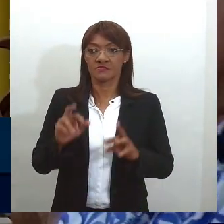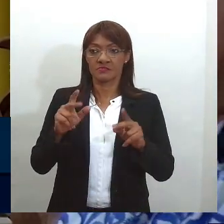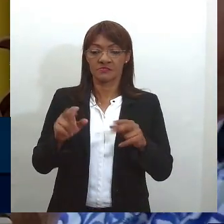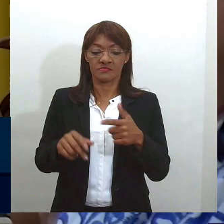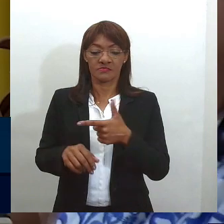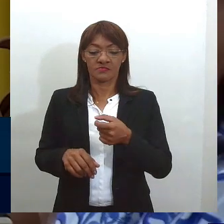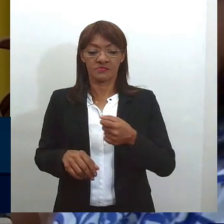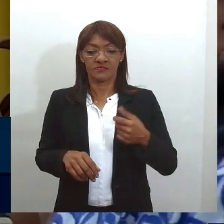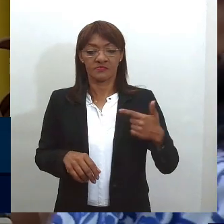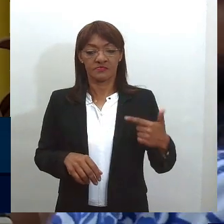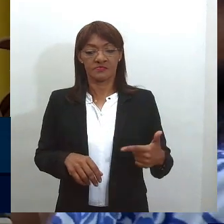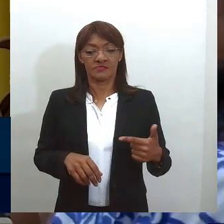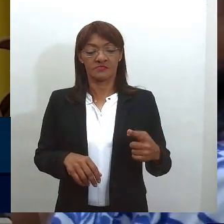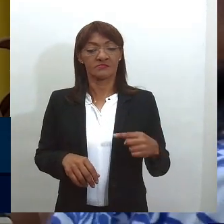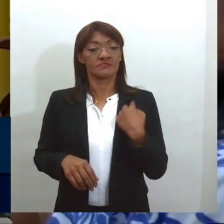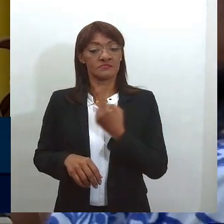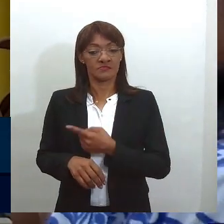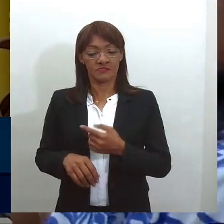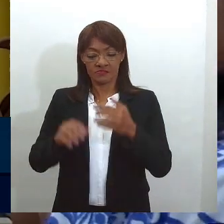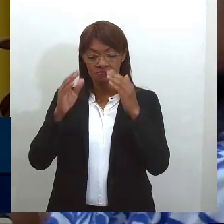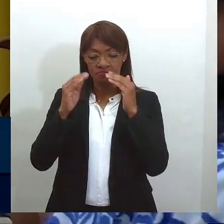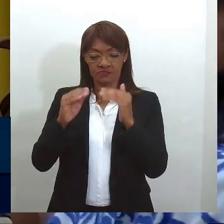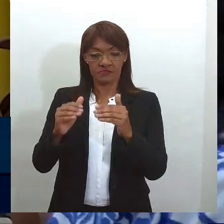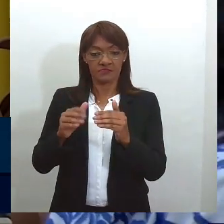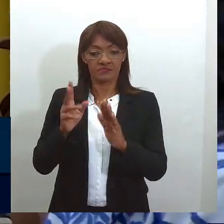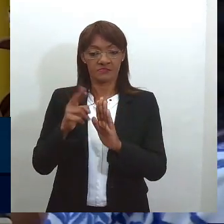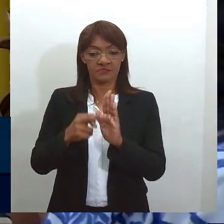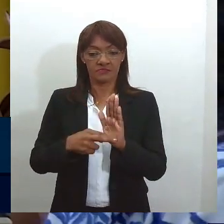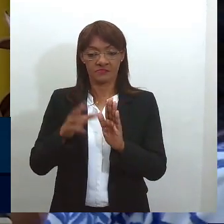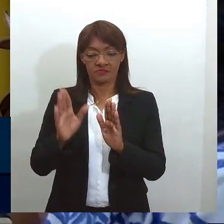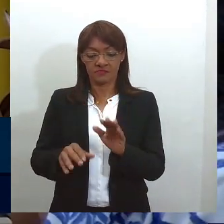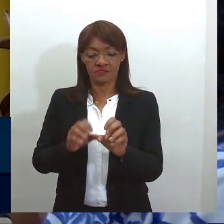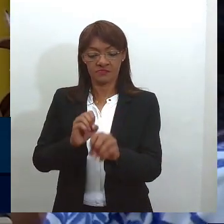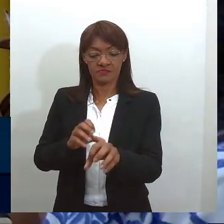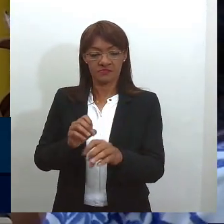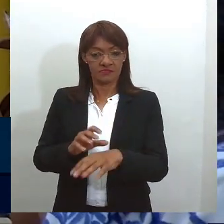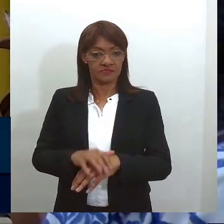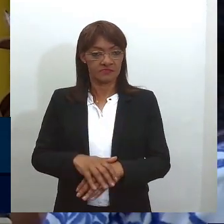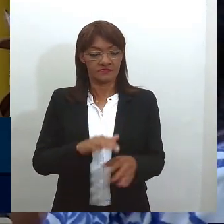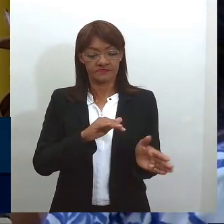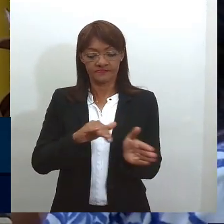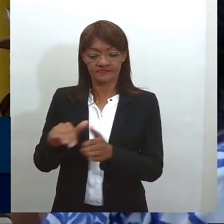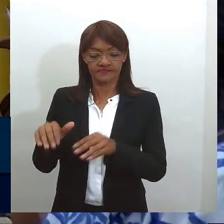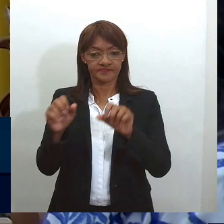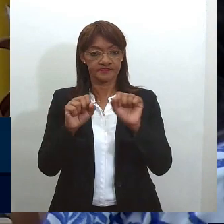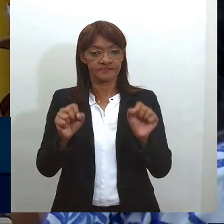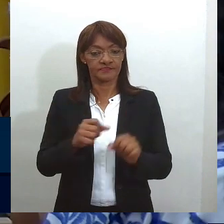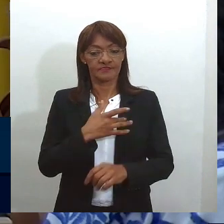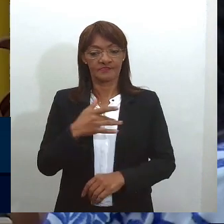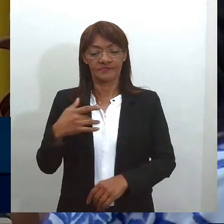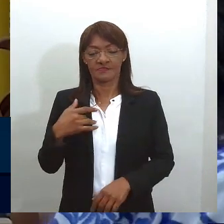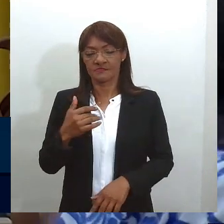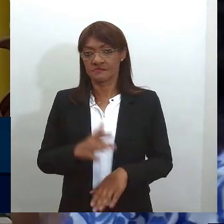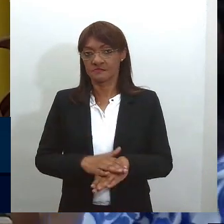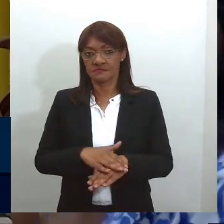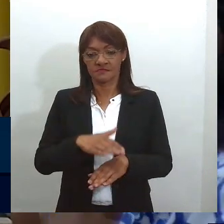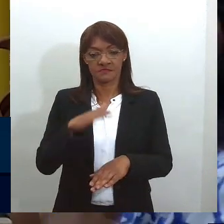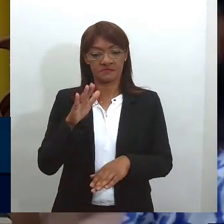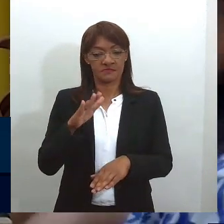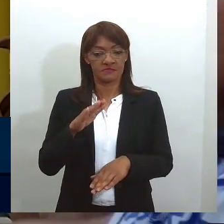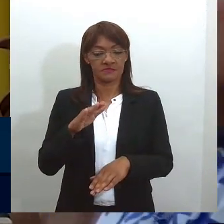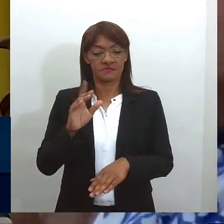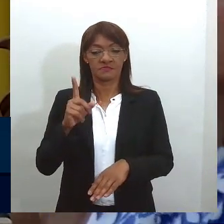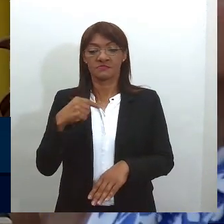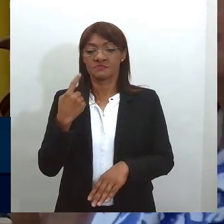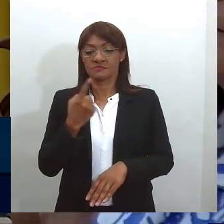educação. No caso da saúde, mais do que cumprimos o mínimo. Nós temos um mínimo constitucional de 12% e